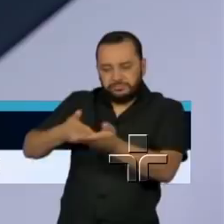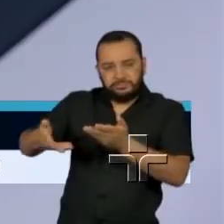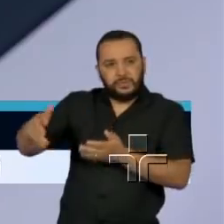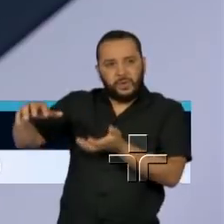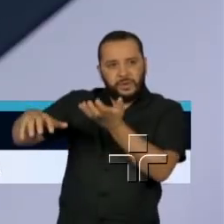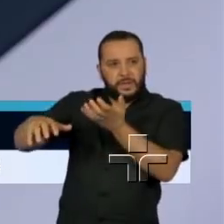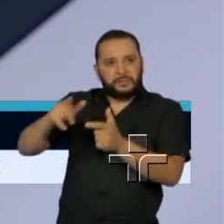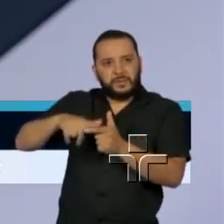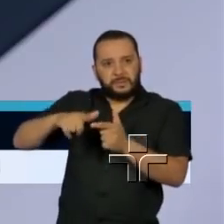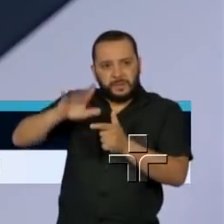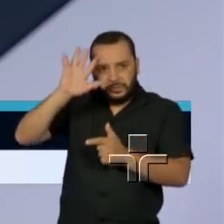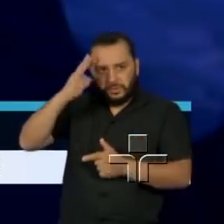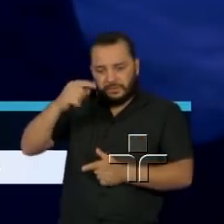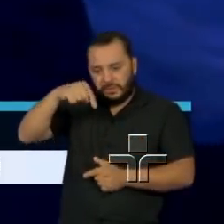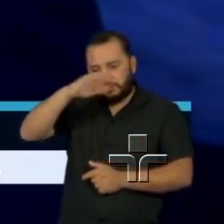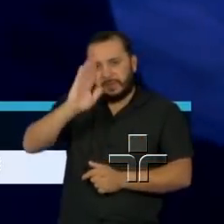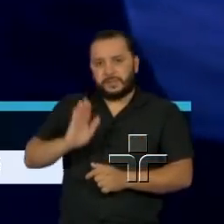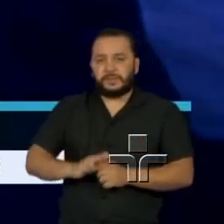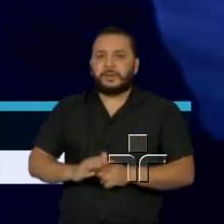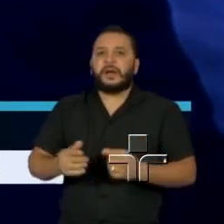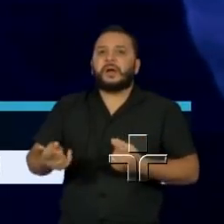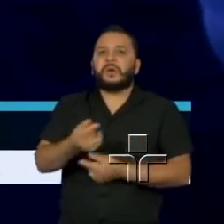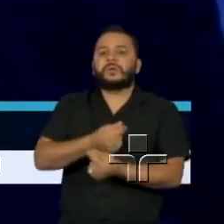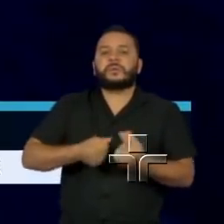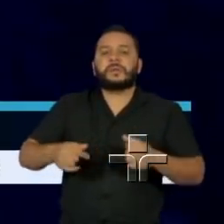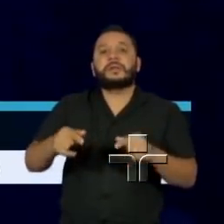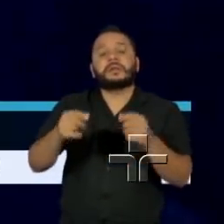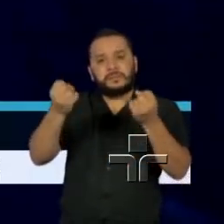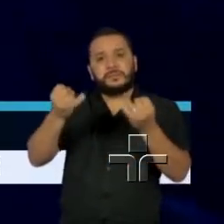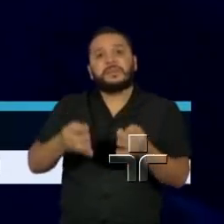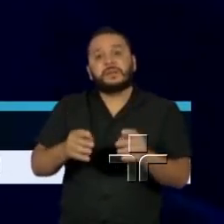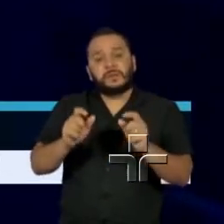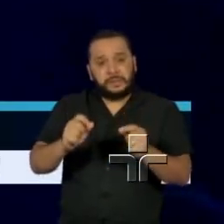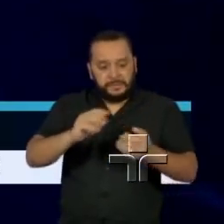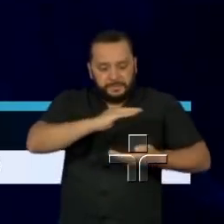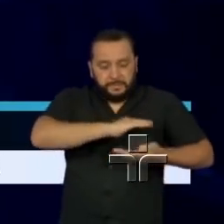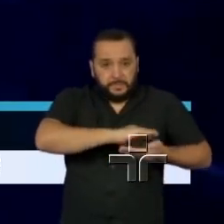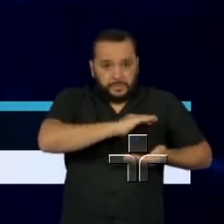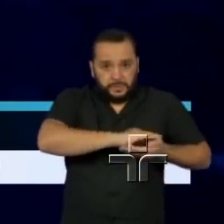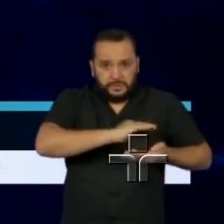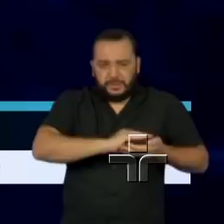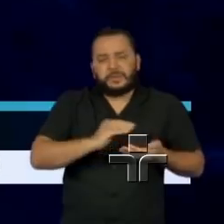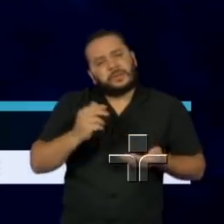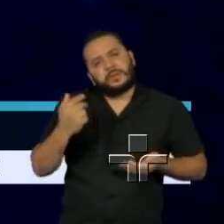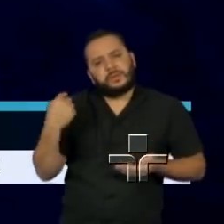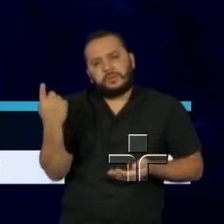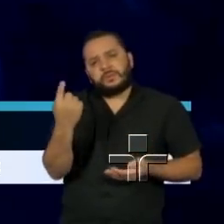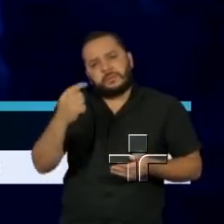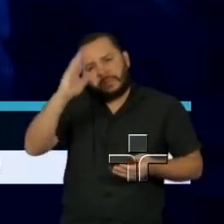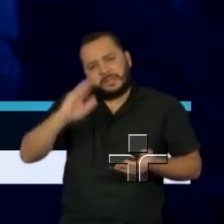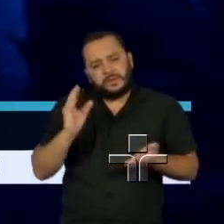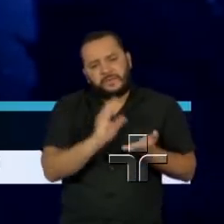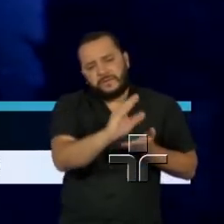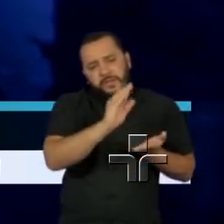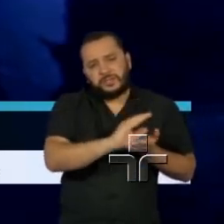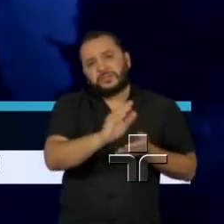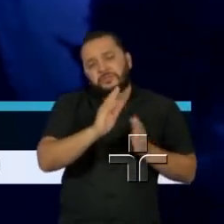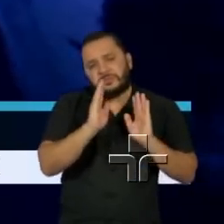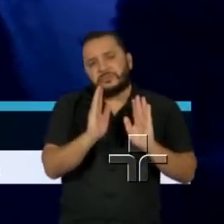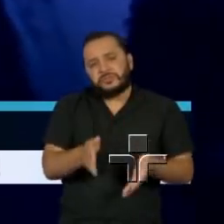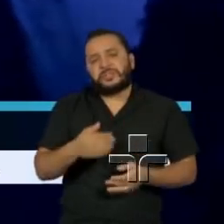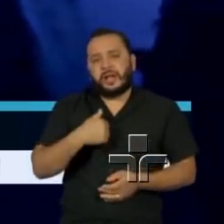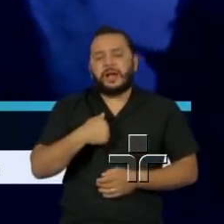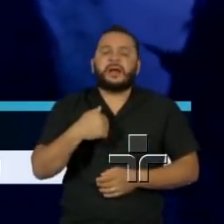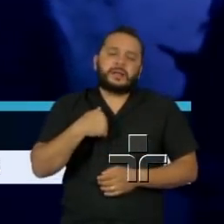país. Ainda na economia, a caderneta de poupança, investimento mais popular dos brasileiros, encerrou 2019 com saldo de